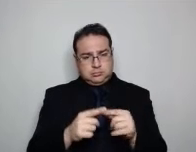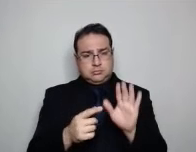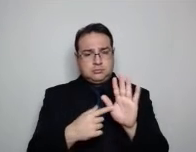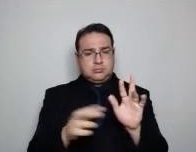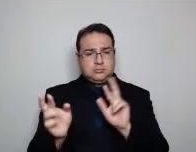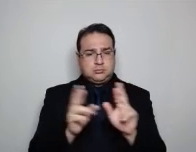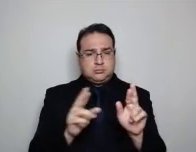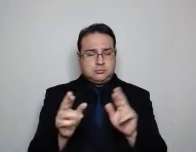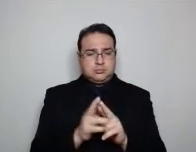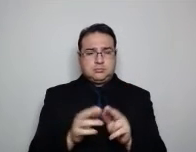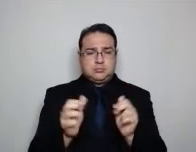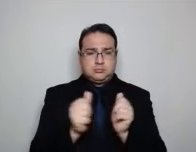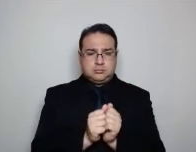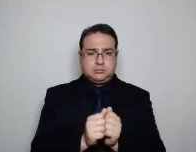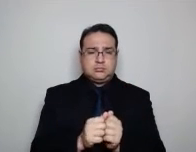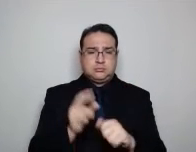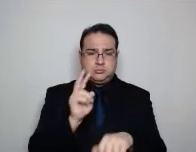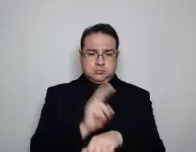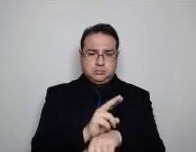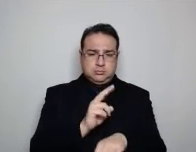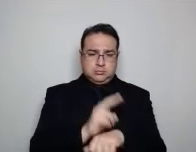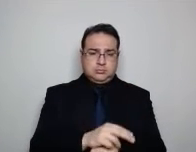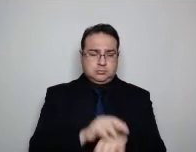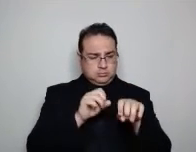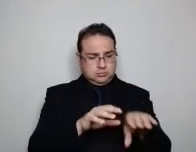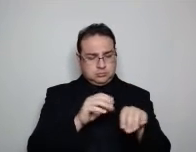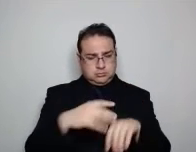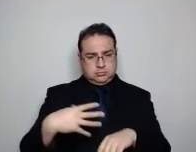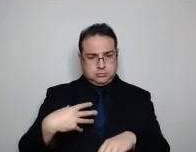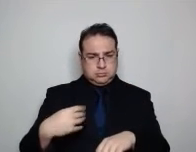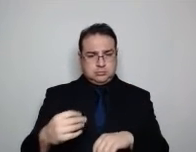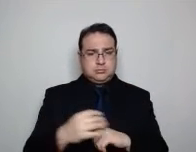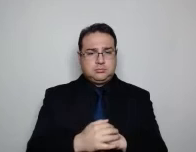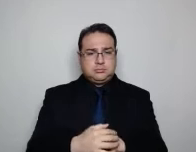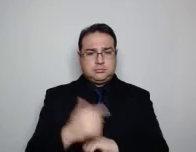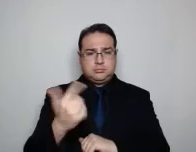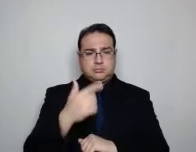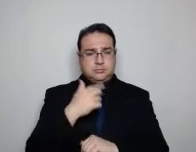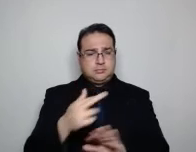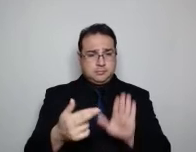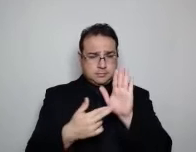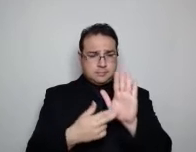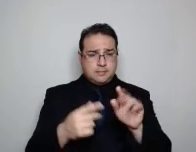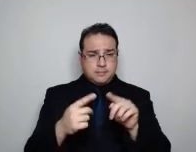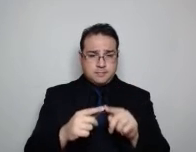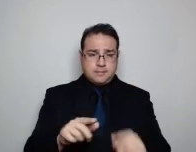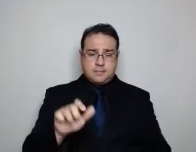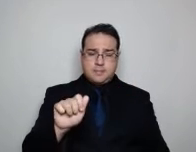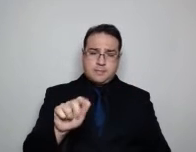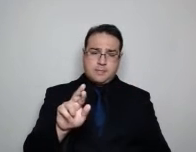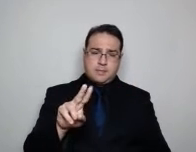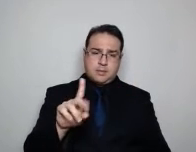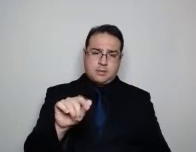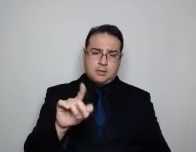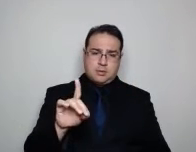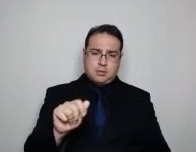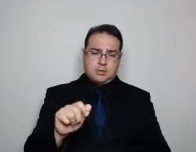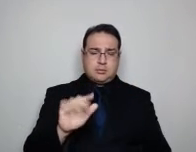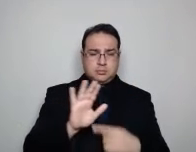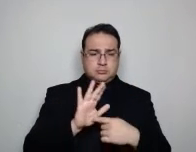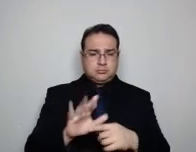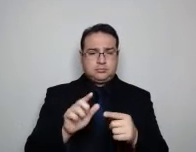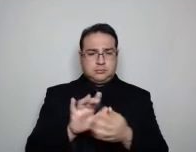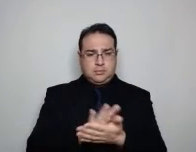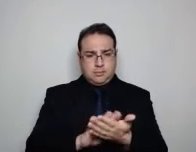da guarda, da criação e do cuidado dos filhos. E isso não foi apresentado pela agravada nos autos do agravo. Inclusive, o